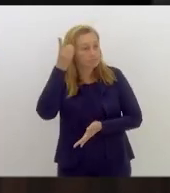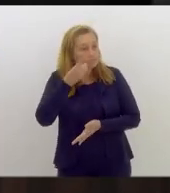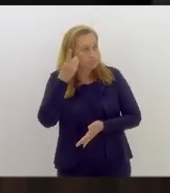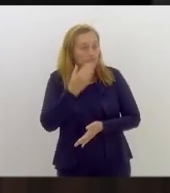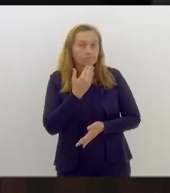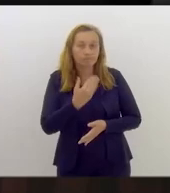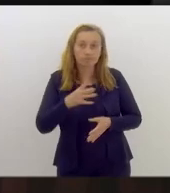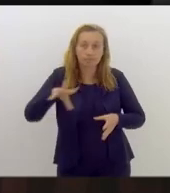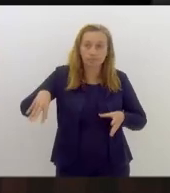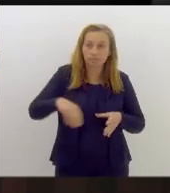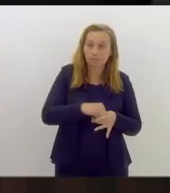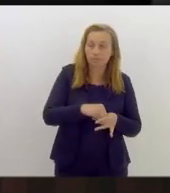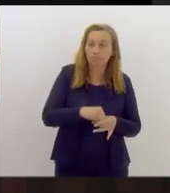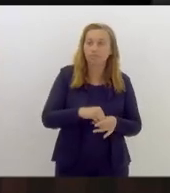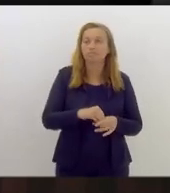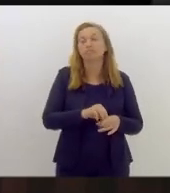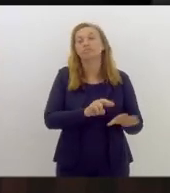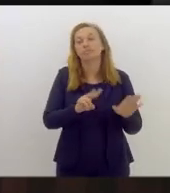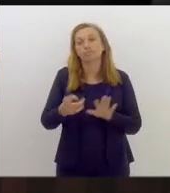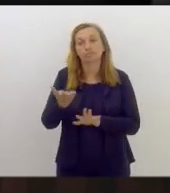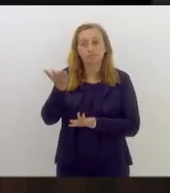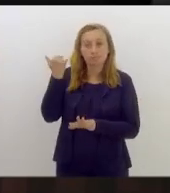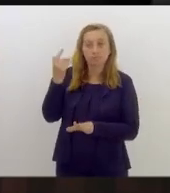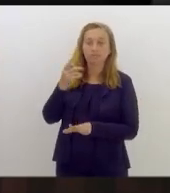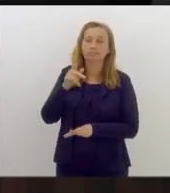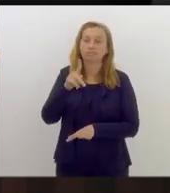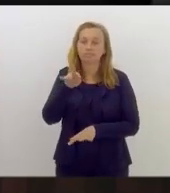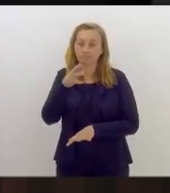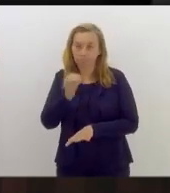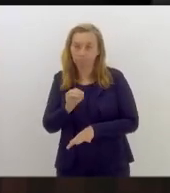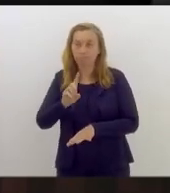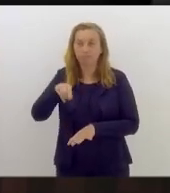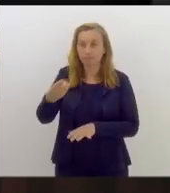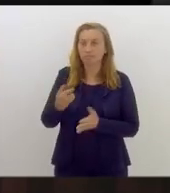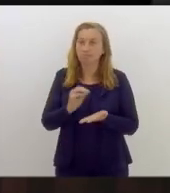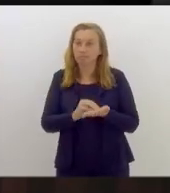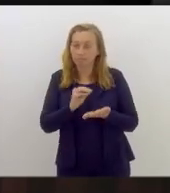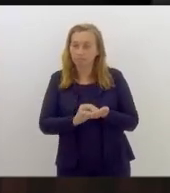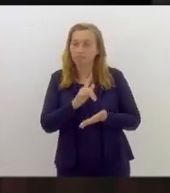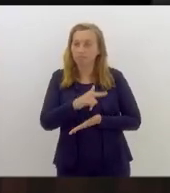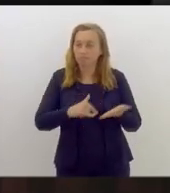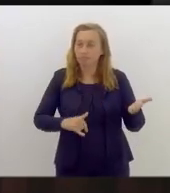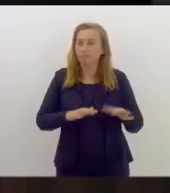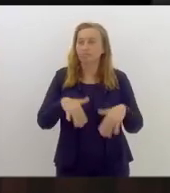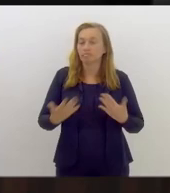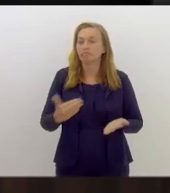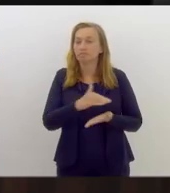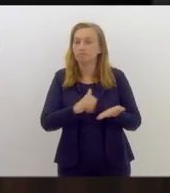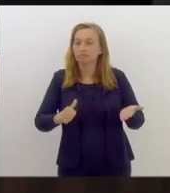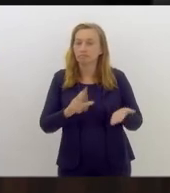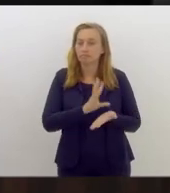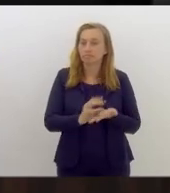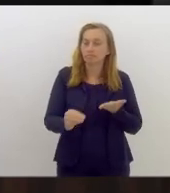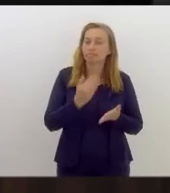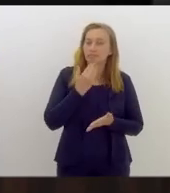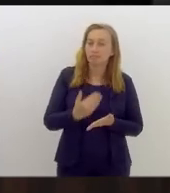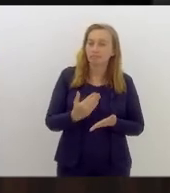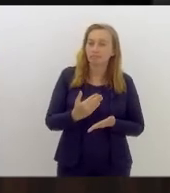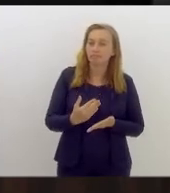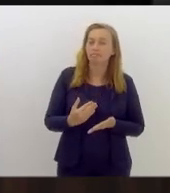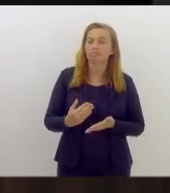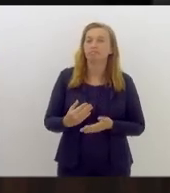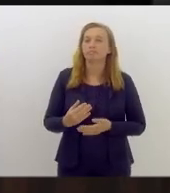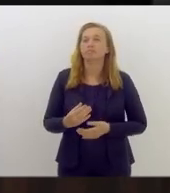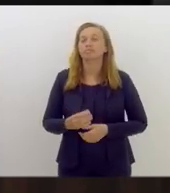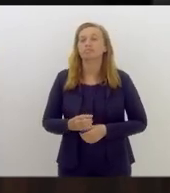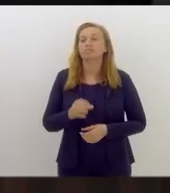como aconteceu semana passada do Pedro Brazão, e depois estava faltando documentos. Então, retirada de pauta a pedido do